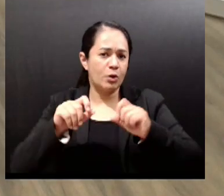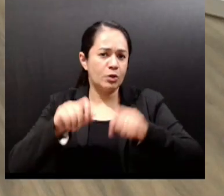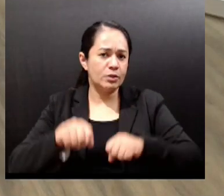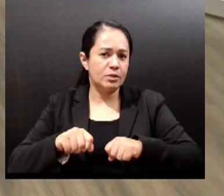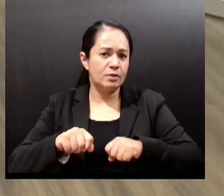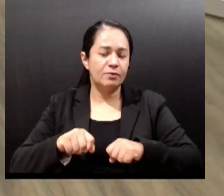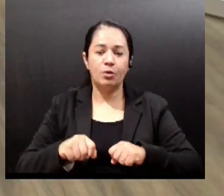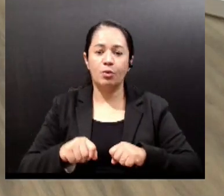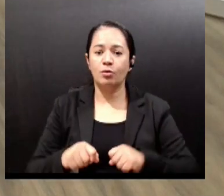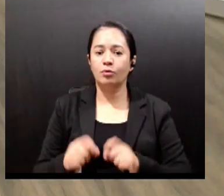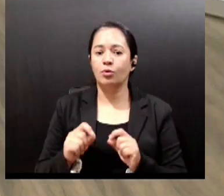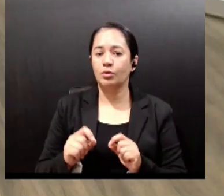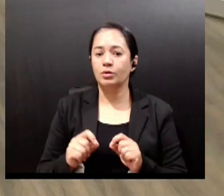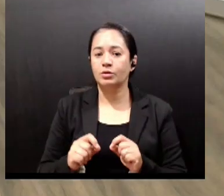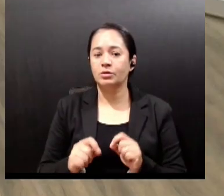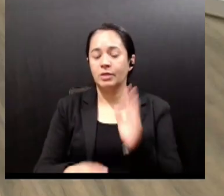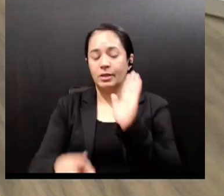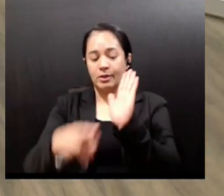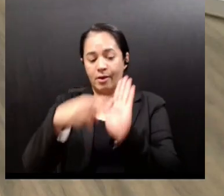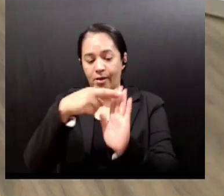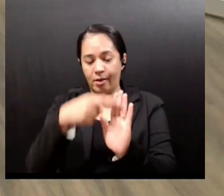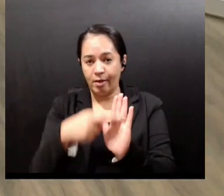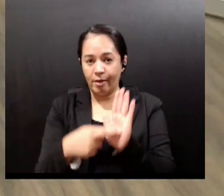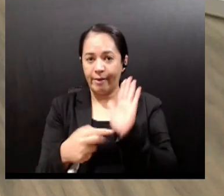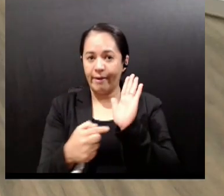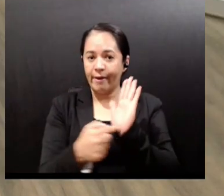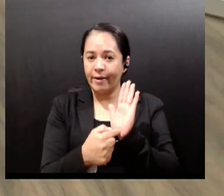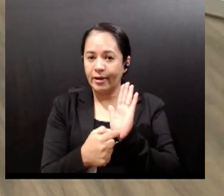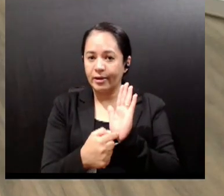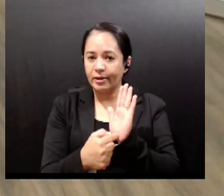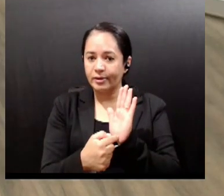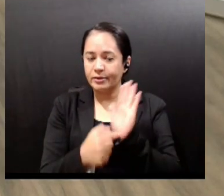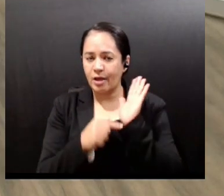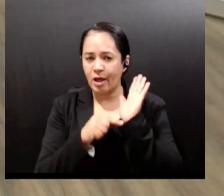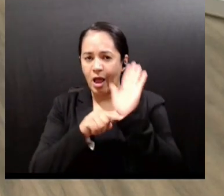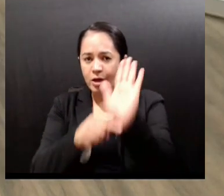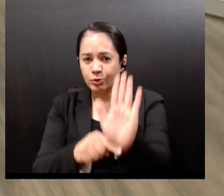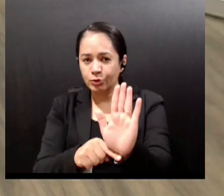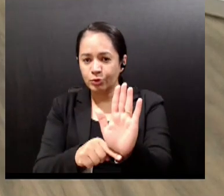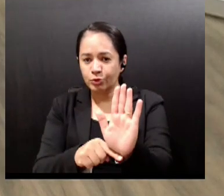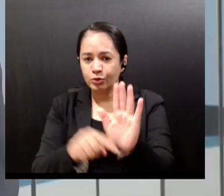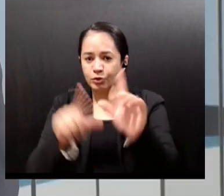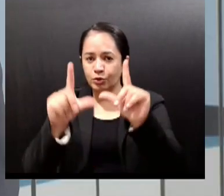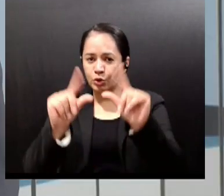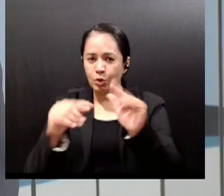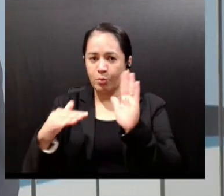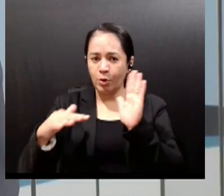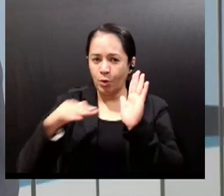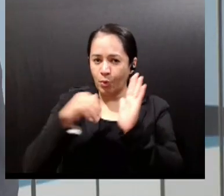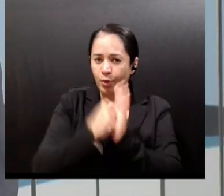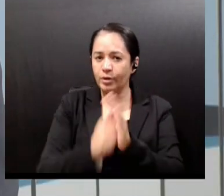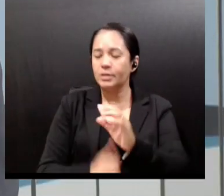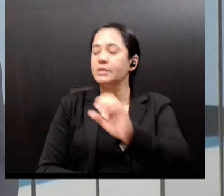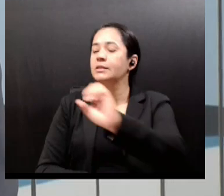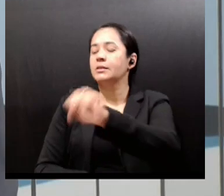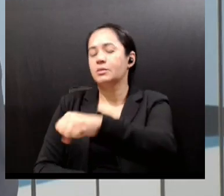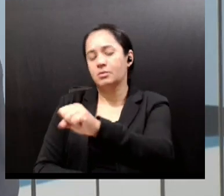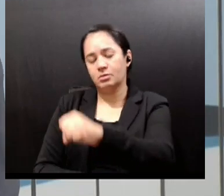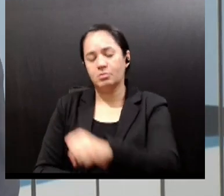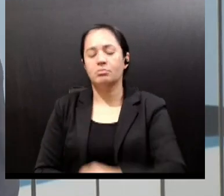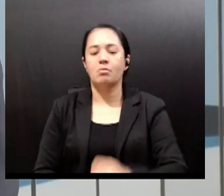essa regulamentação ajudaria na diminuição dos casos de acidentes? Exato. Ela pode